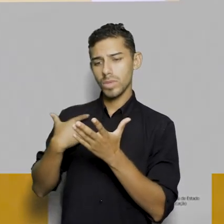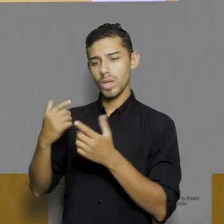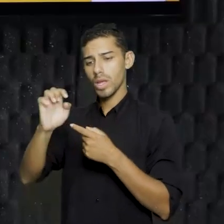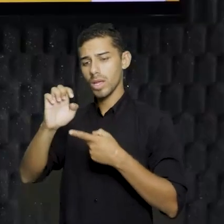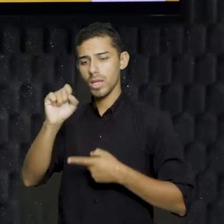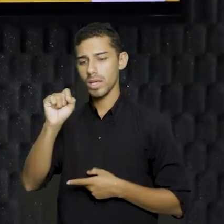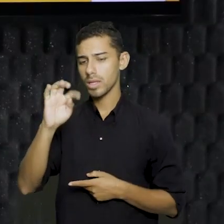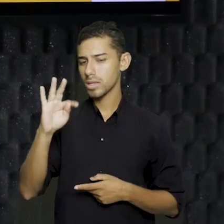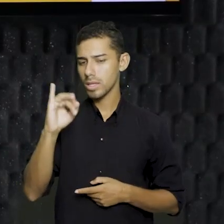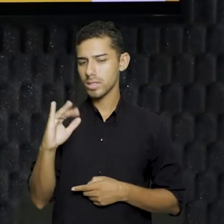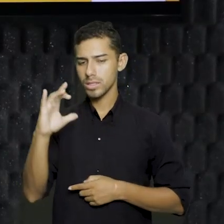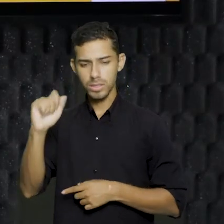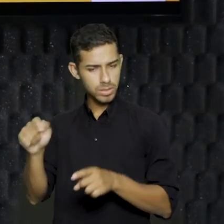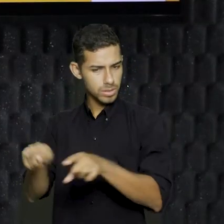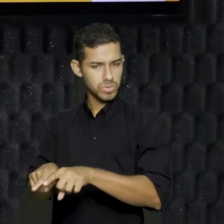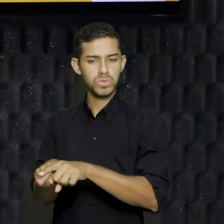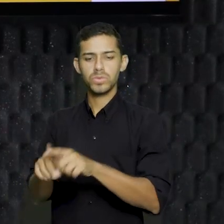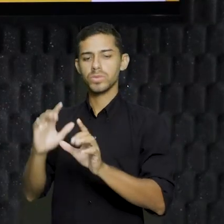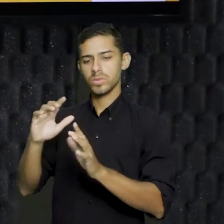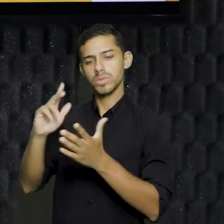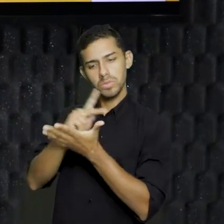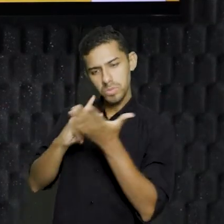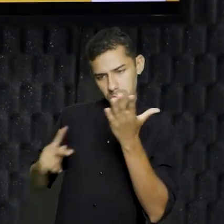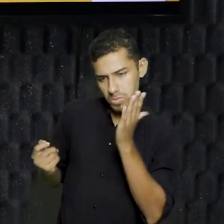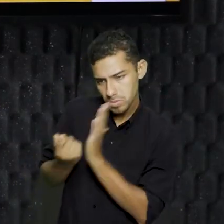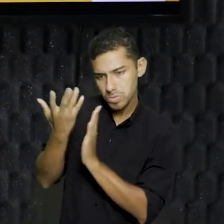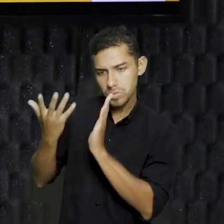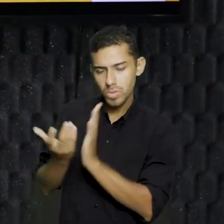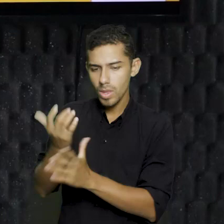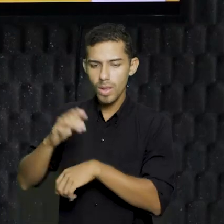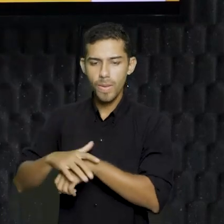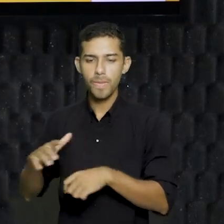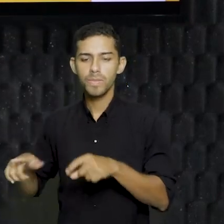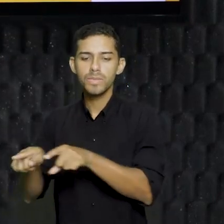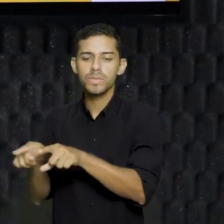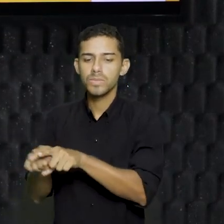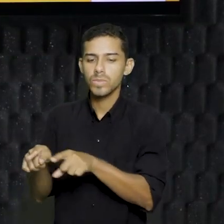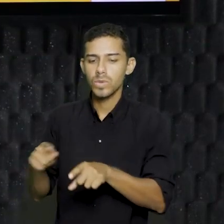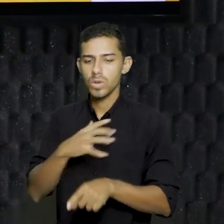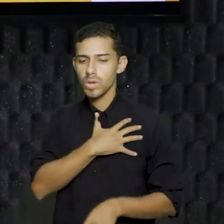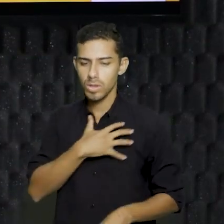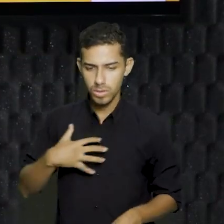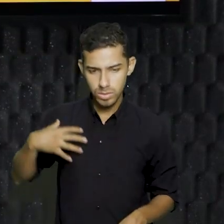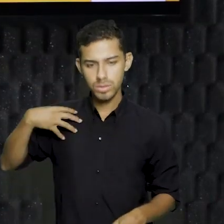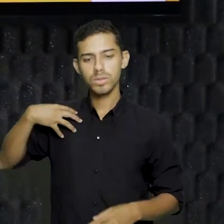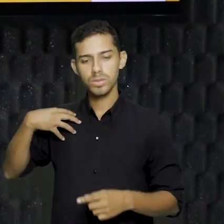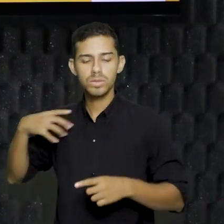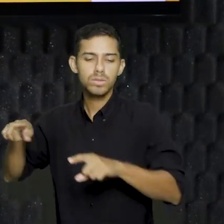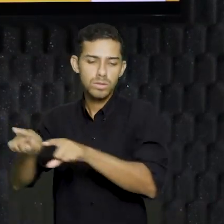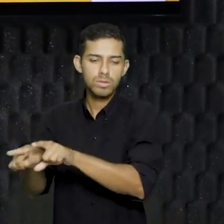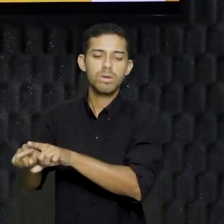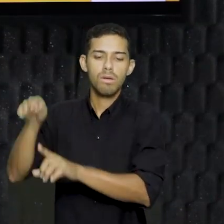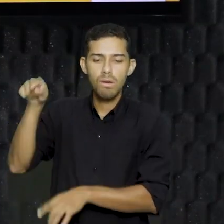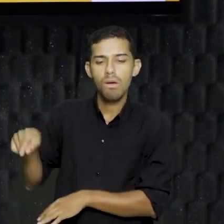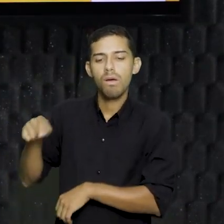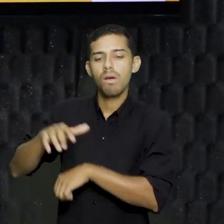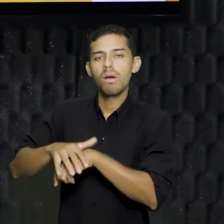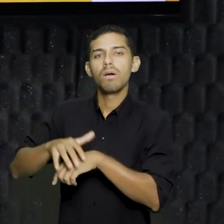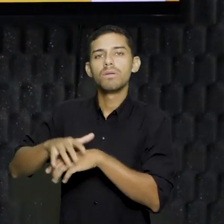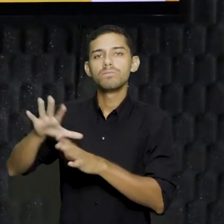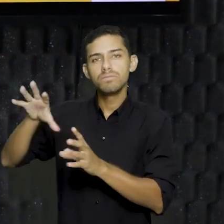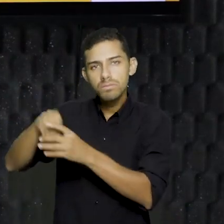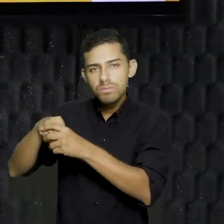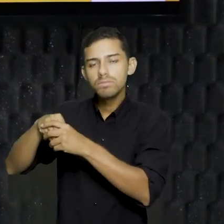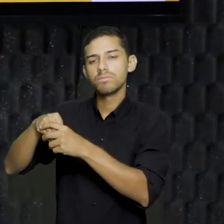como a poesia de Aristóteles, tá? Nós temos também elementos da lógica também de Aristóteles, que são elementos que estão dentro